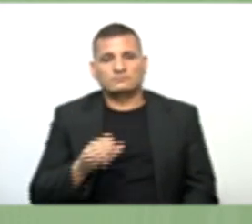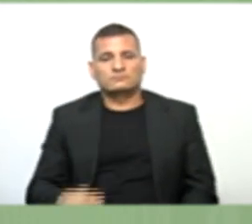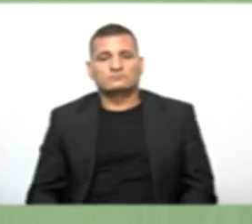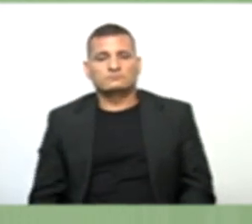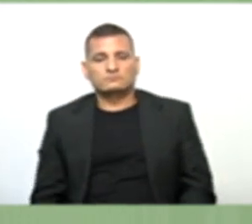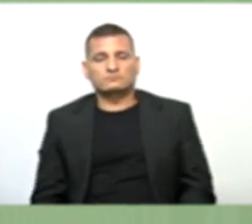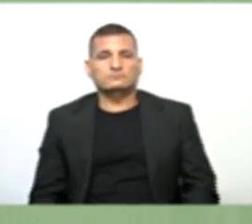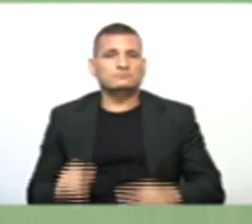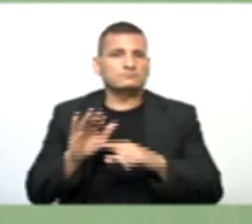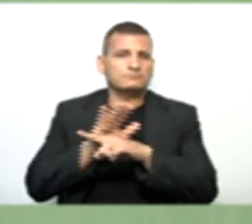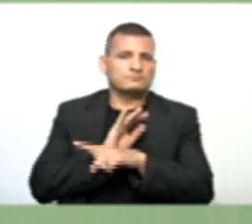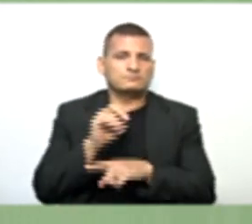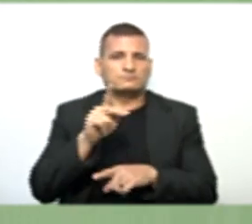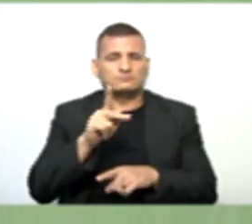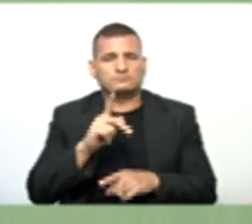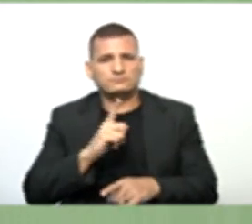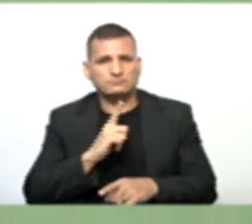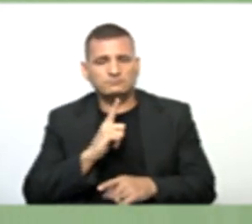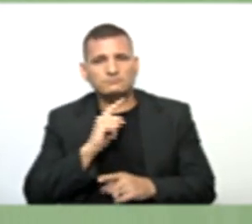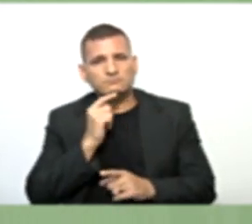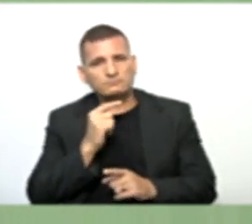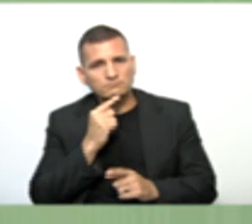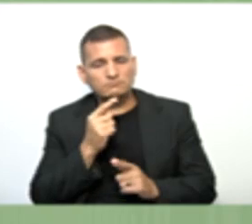Certo? Alguma consideração, professor Eduardo?